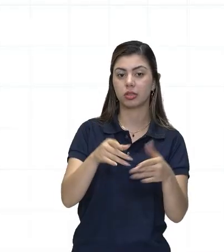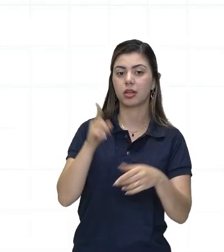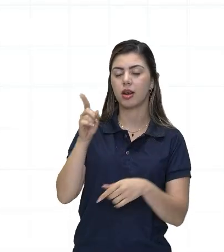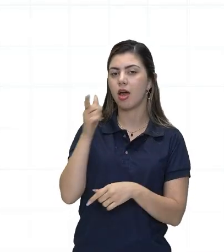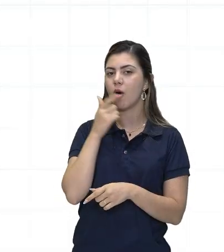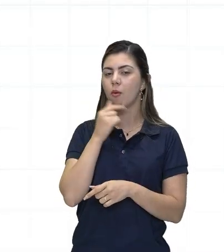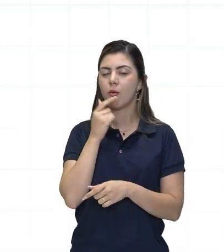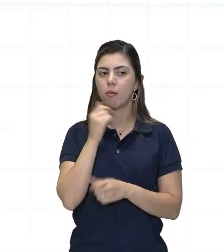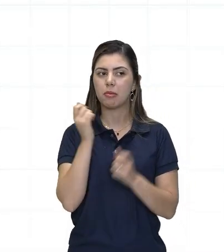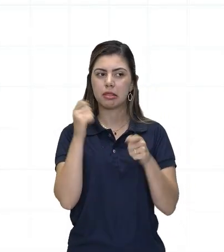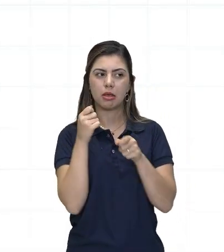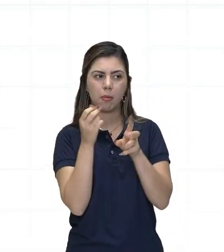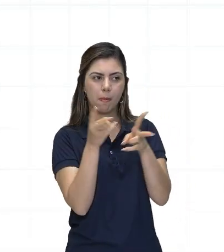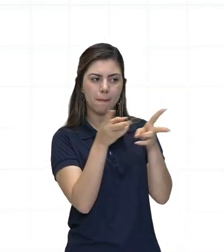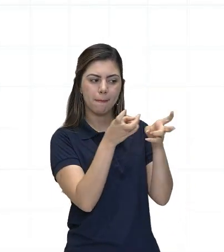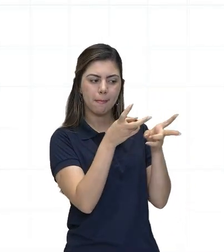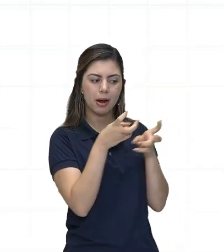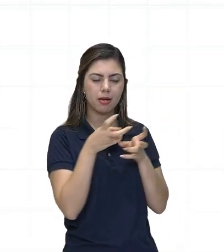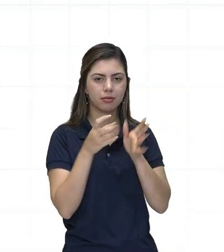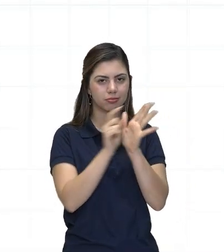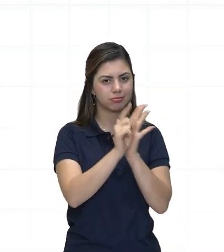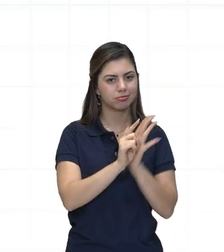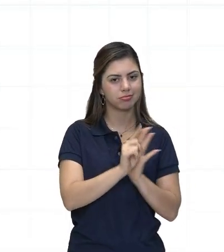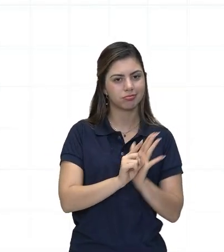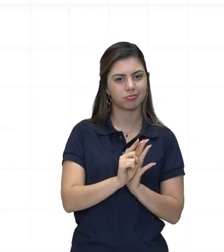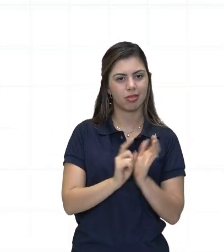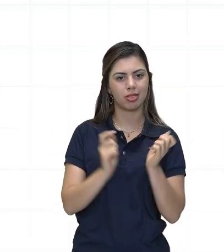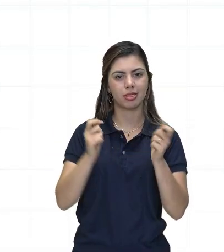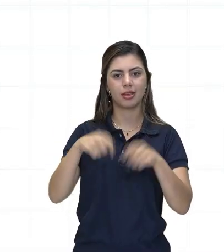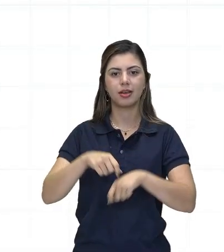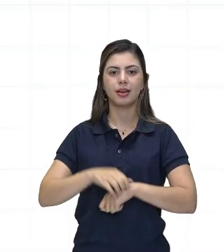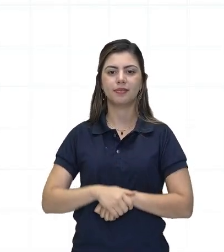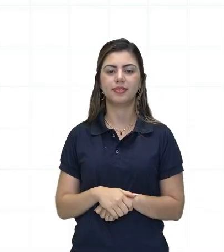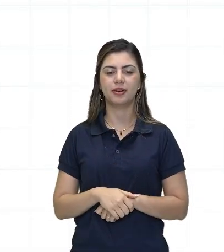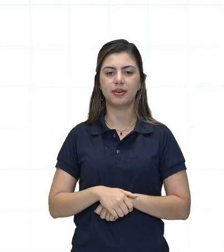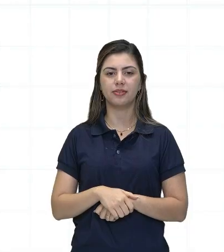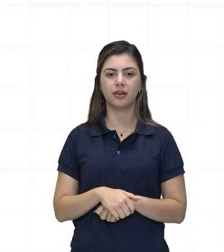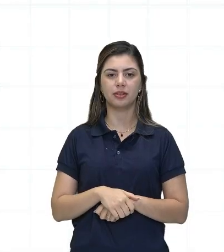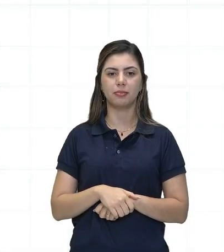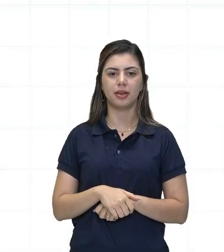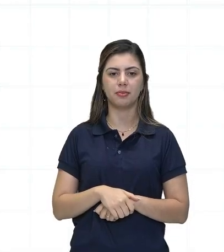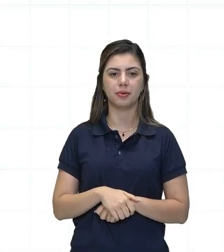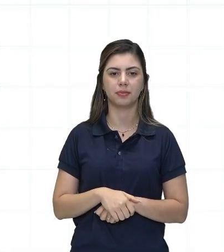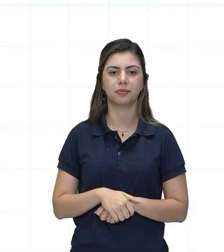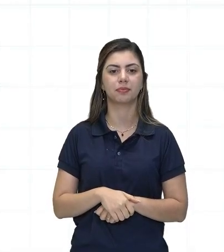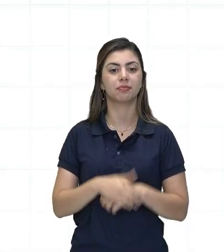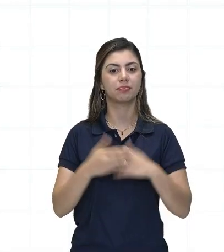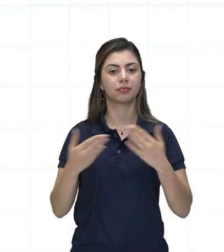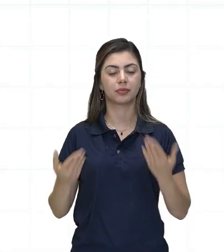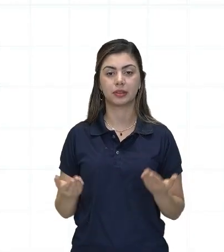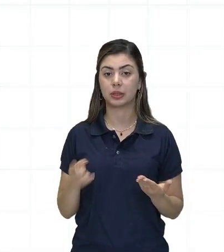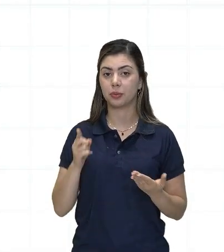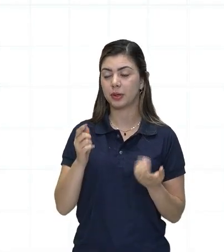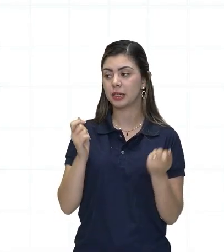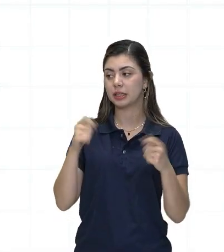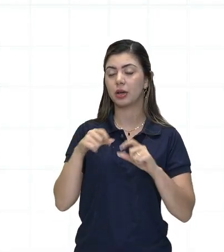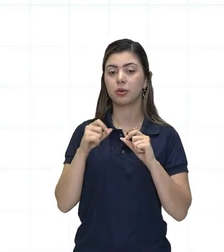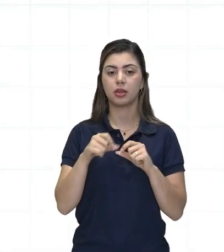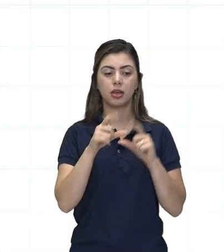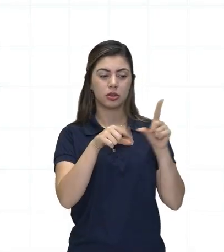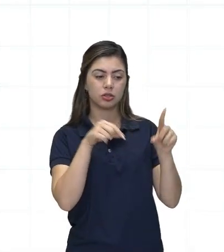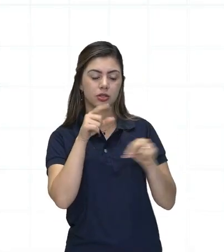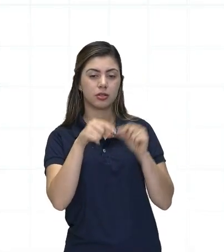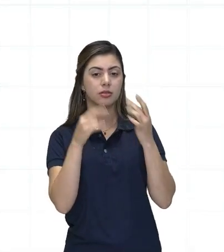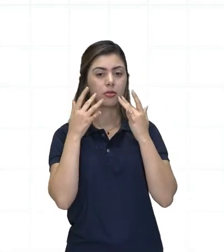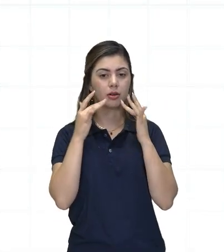conseguiu observar nessas expedições para que ele chegasse na teoria ali da seleção natural e